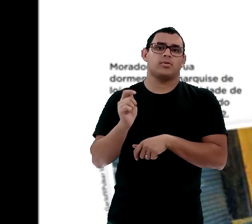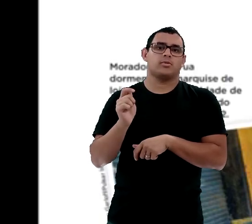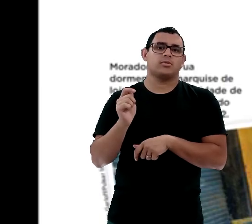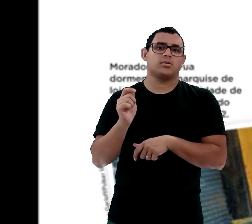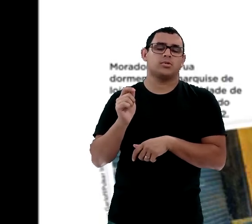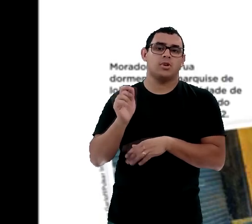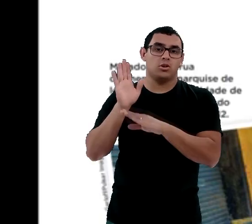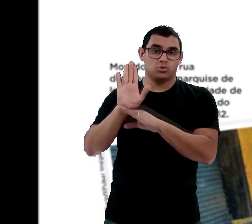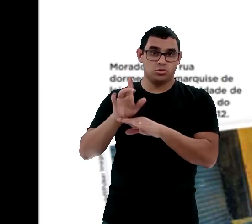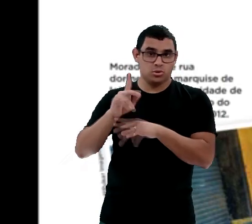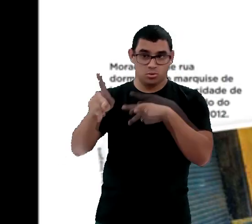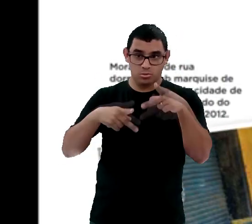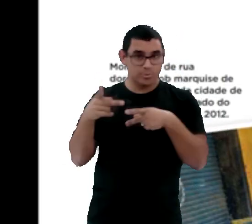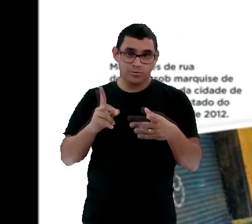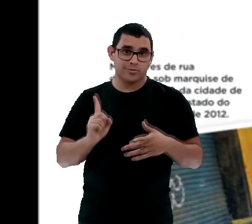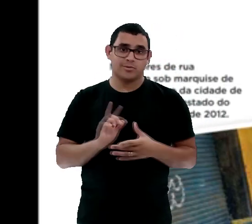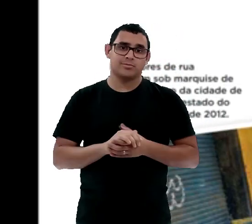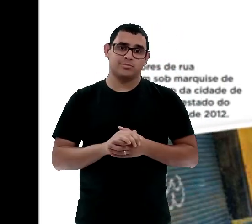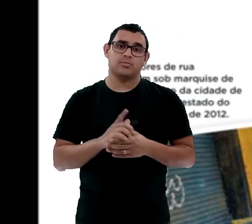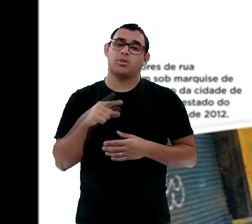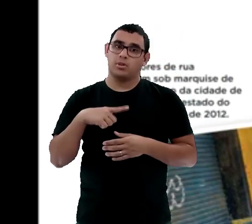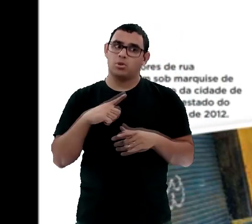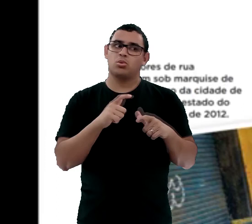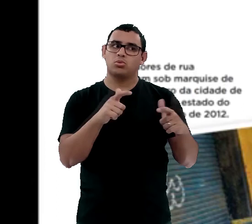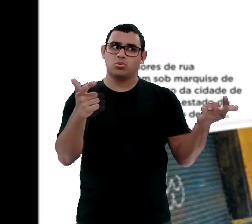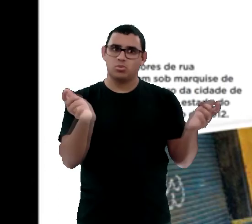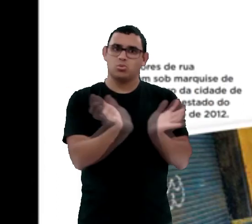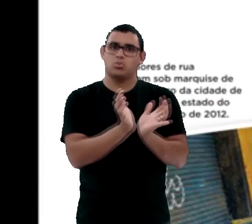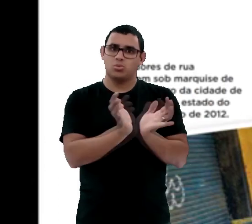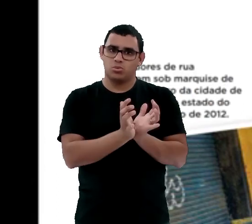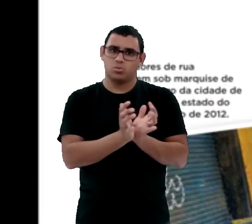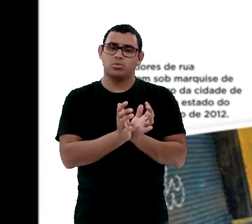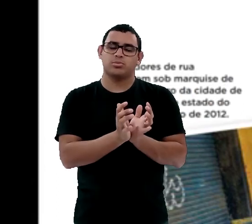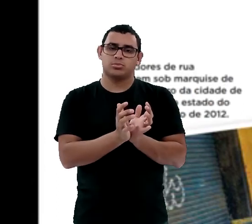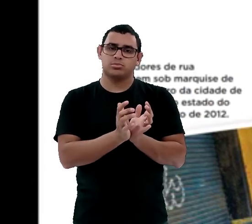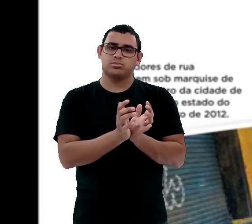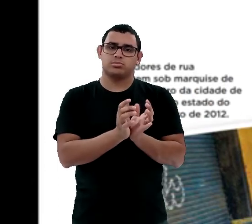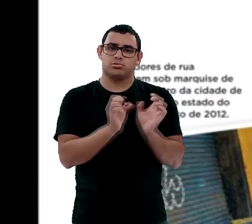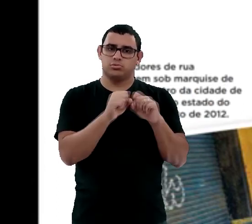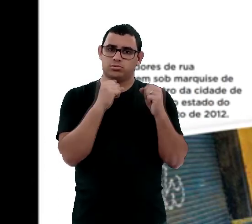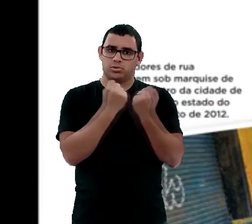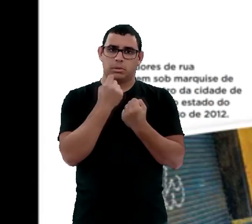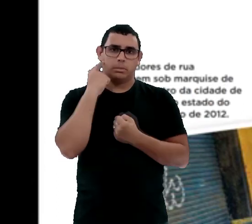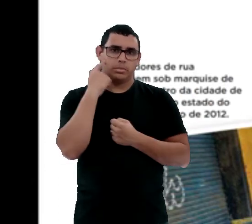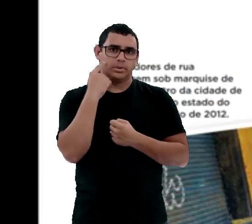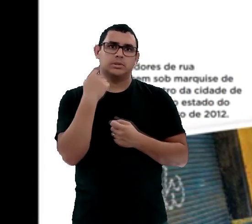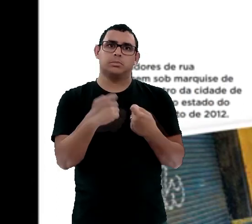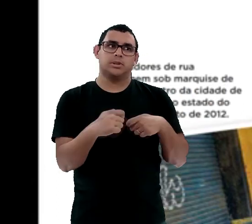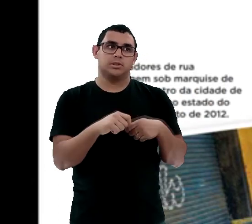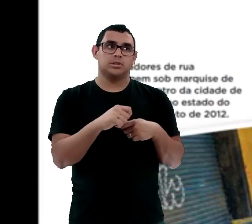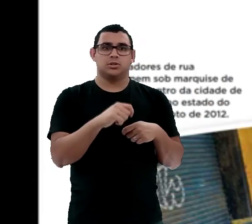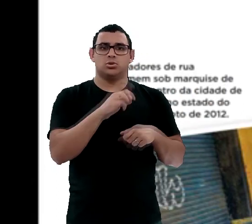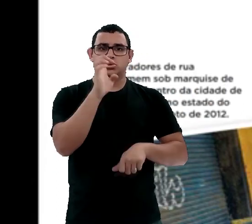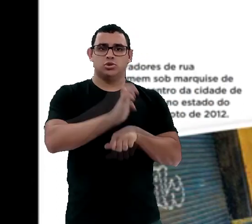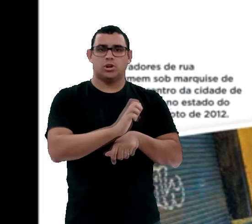rural, trabalhar. E não simplesmente esperar que o